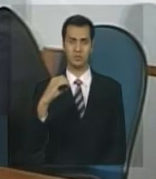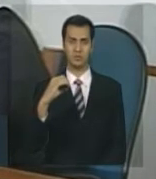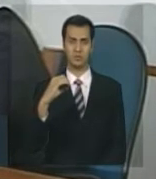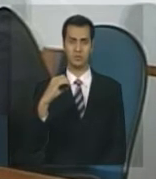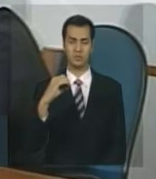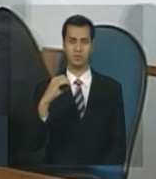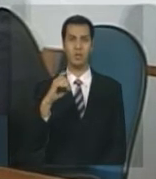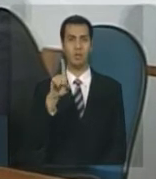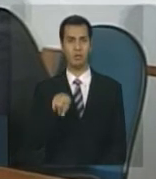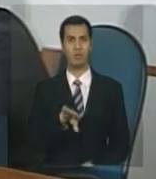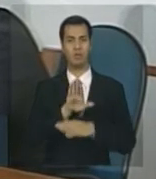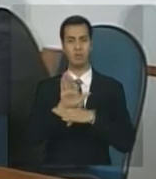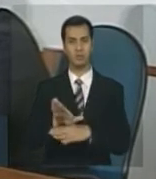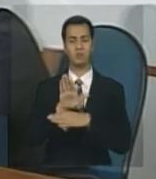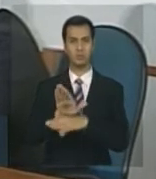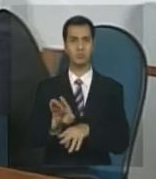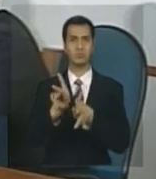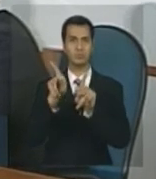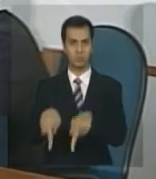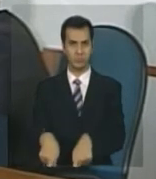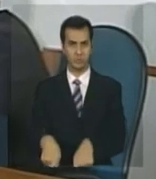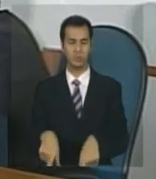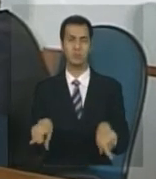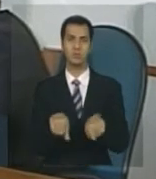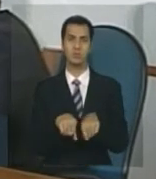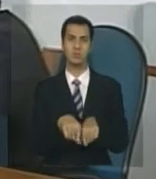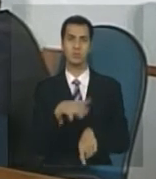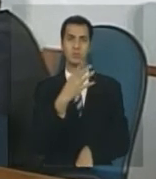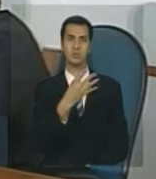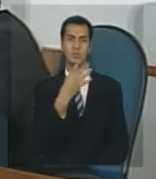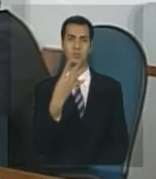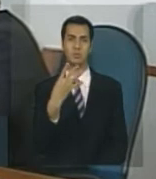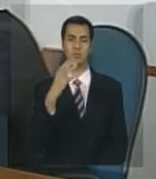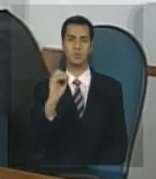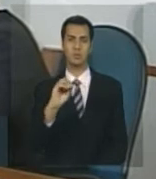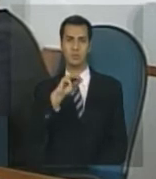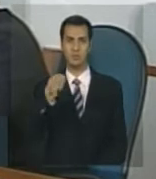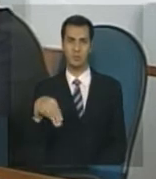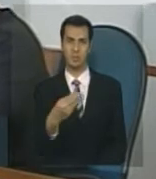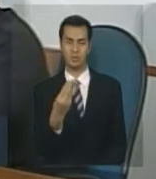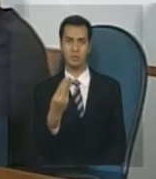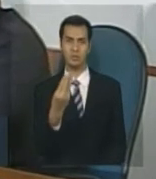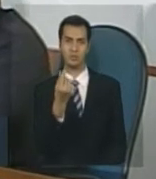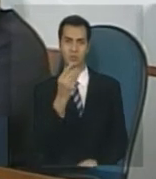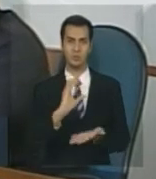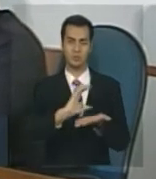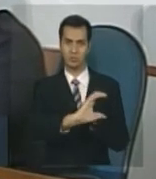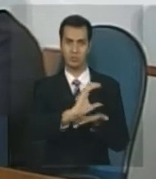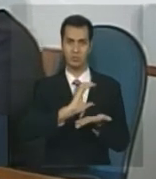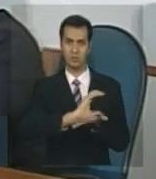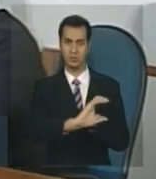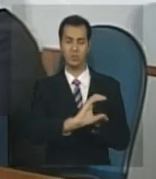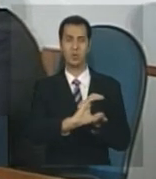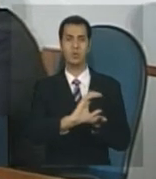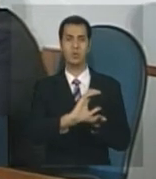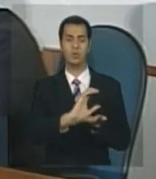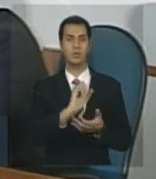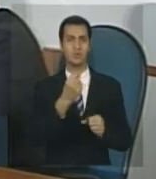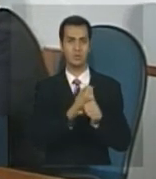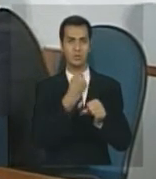para assistência à população e 440 milhões para ações